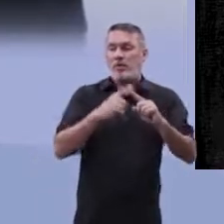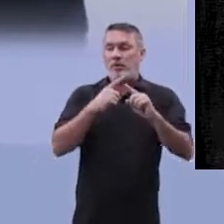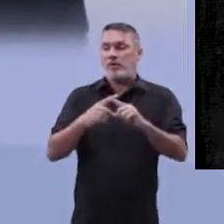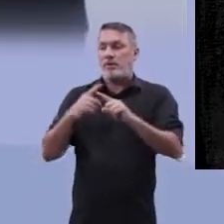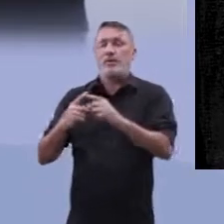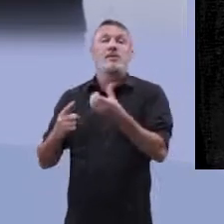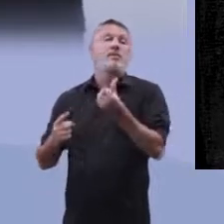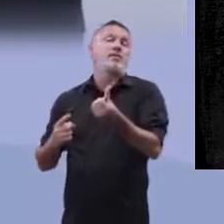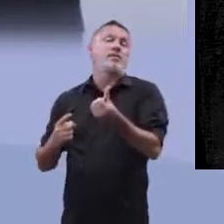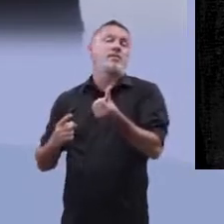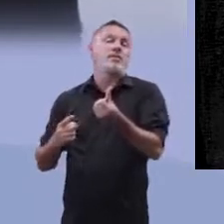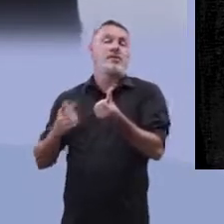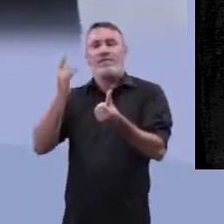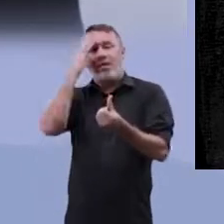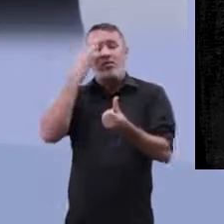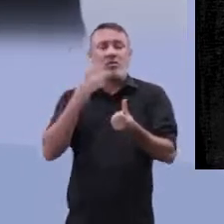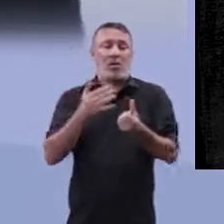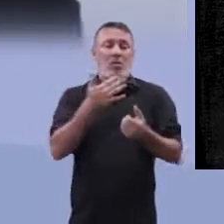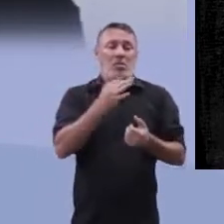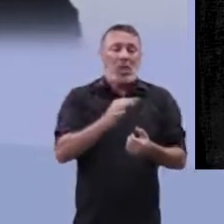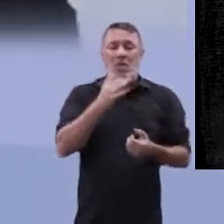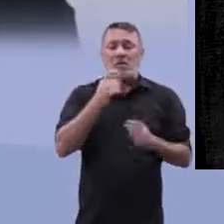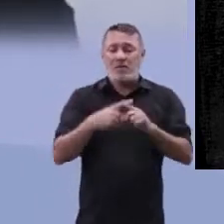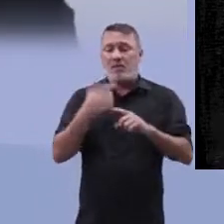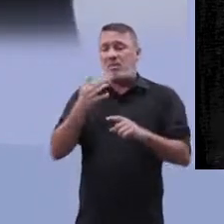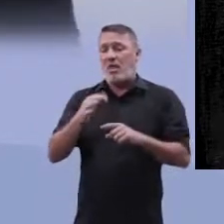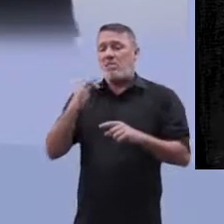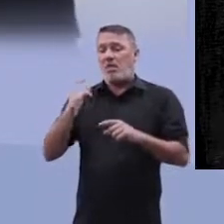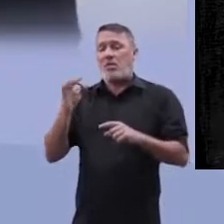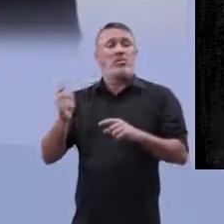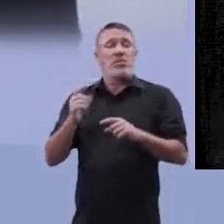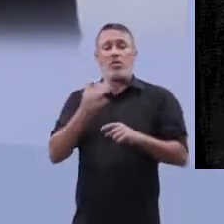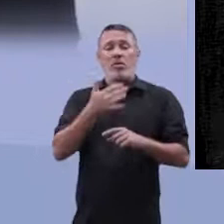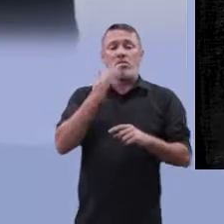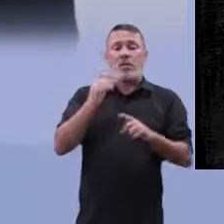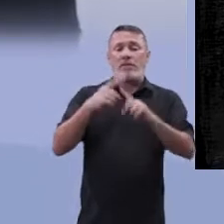o 10 multiplicado por ele mesmo 6 vezes.